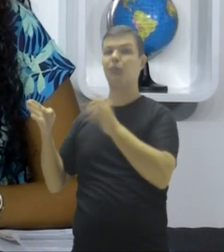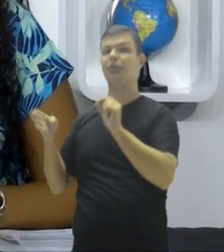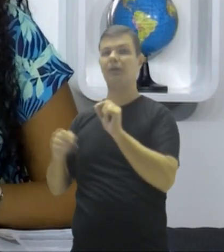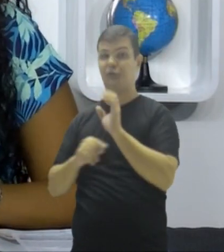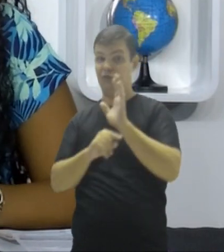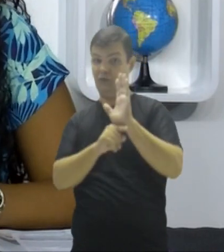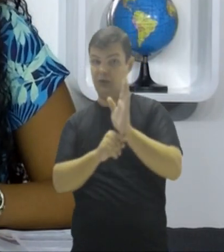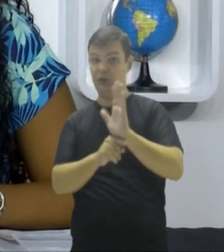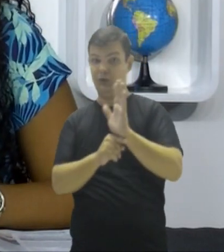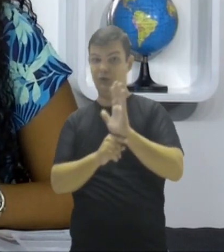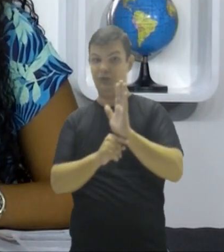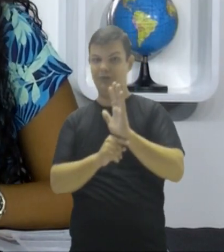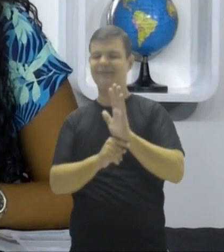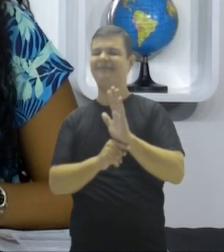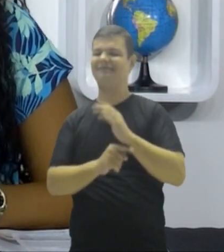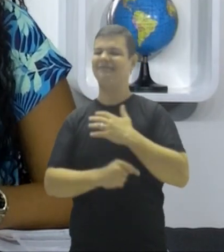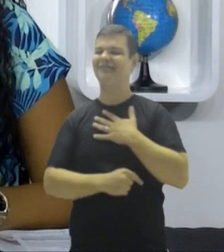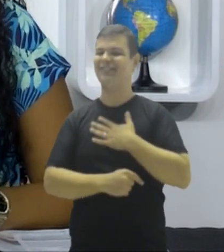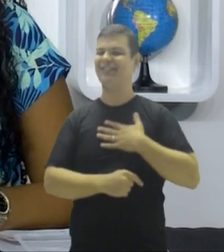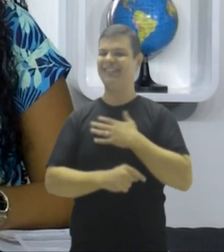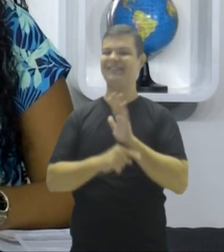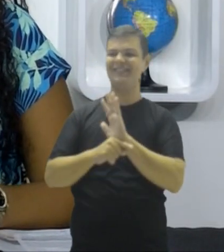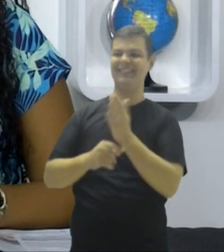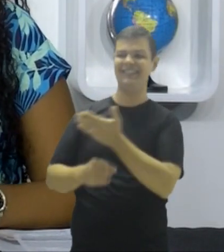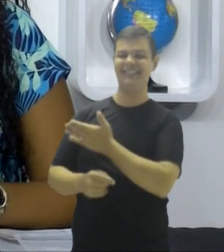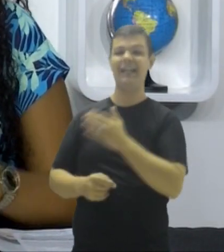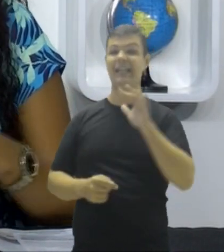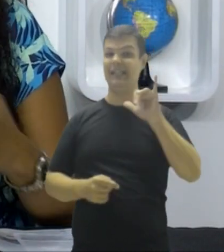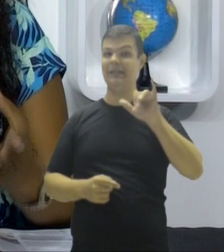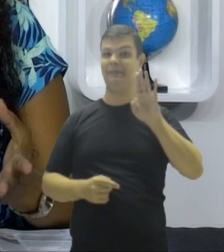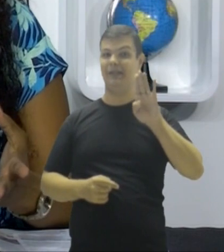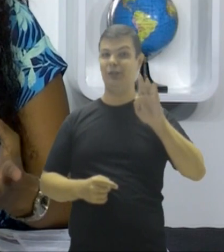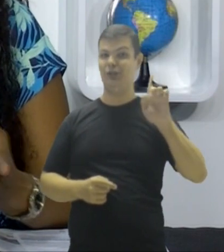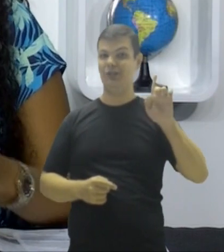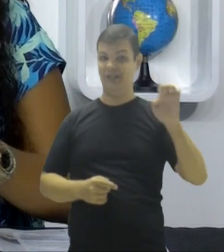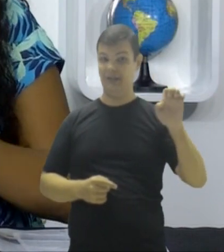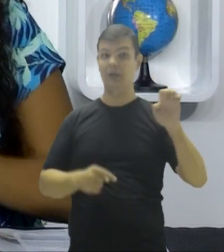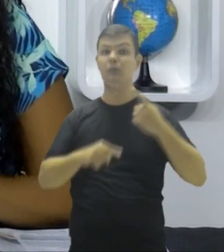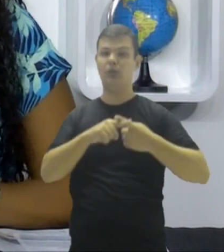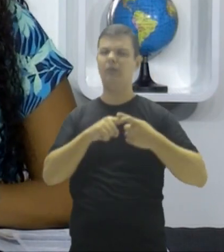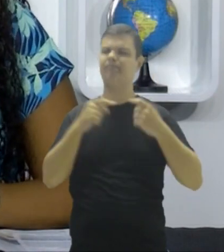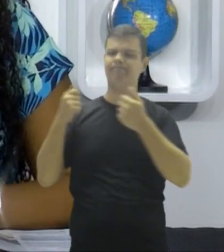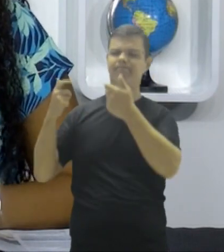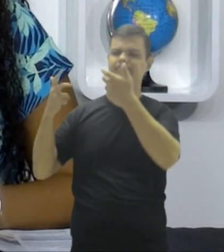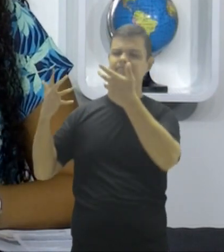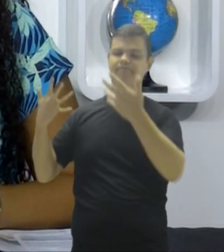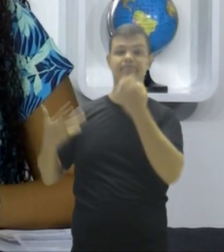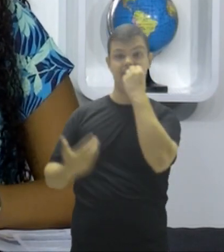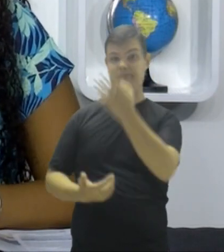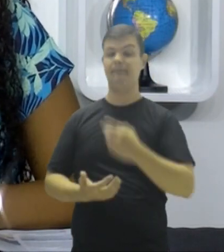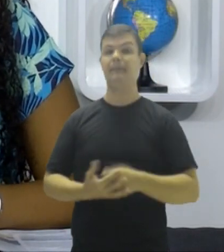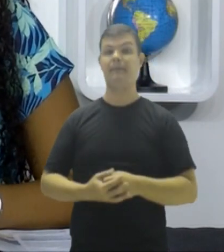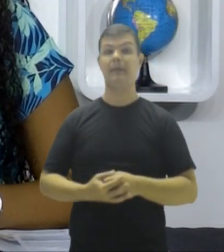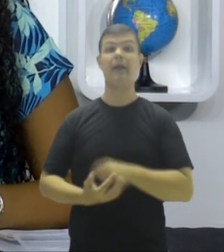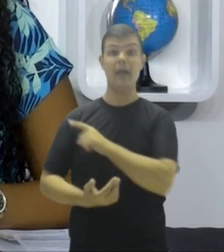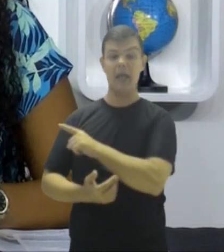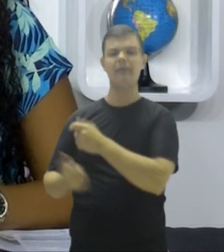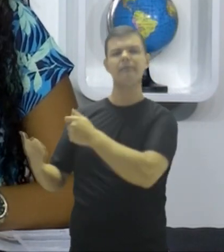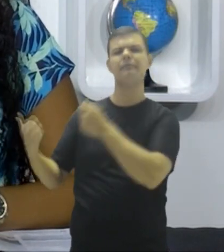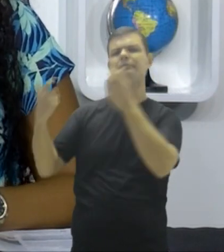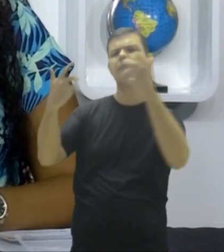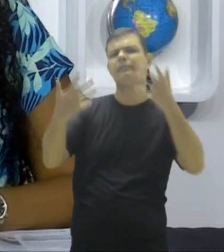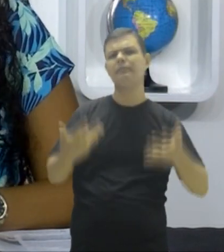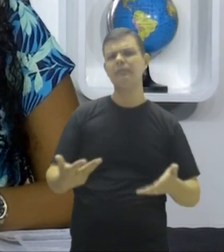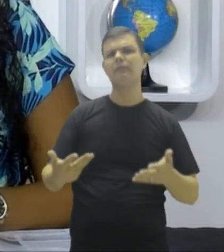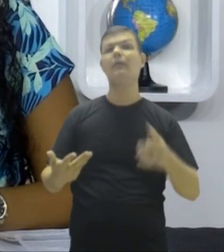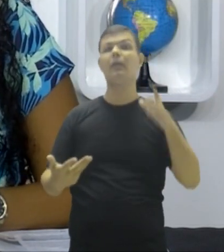um vídeo. Vocês sabem que eu gosto muito de assistir aos vídeos do IBGE, porque ele tem umas explicações. O IBGE vai explicar para vocês